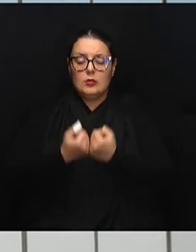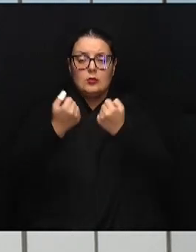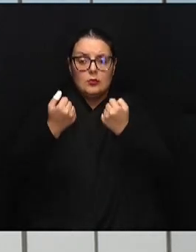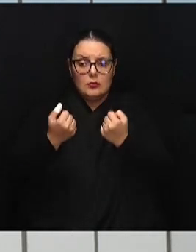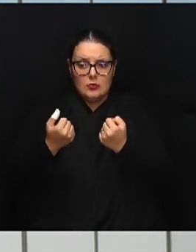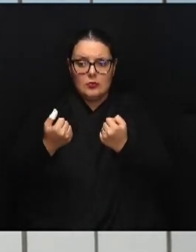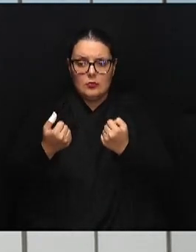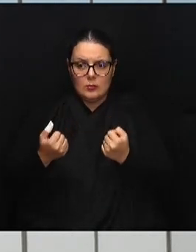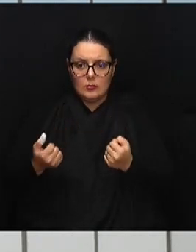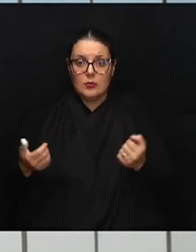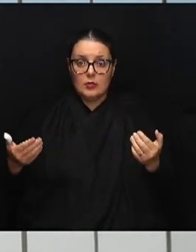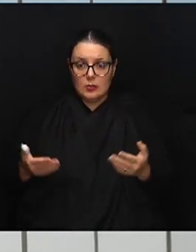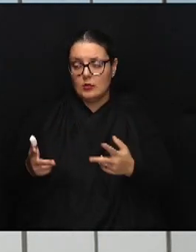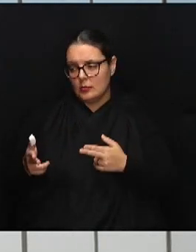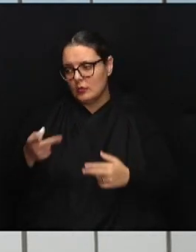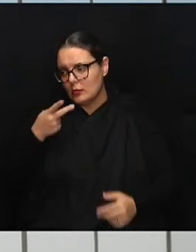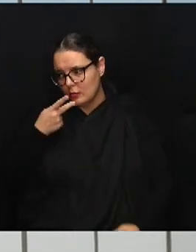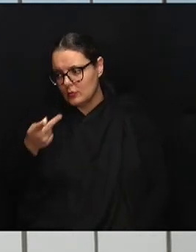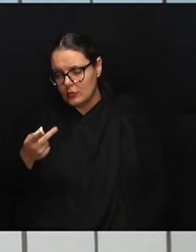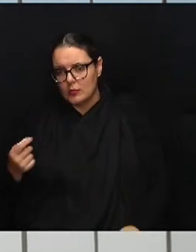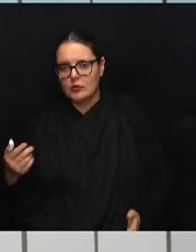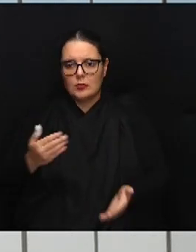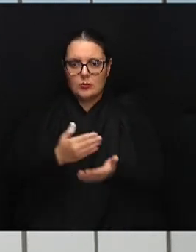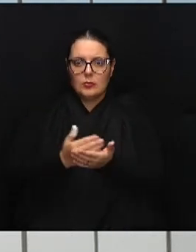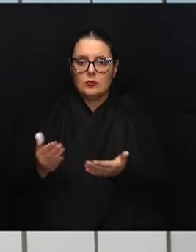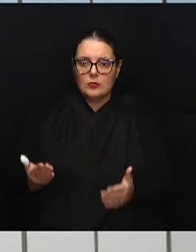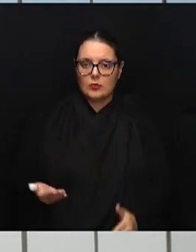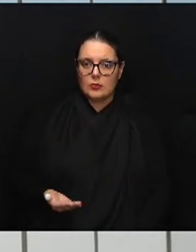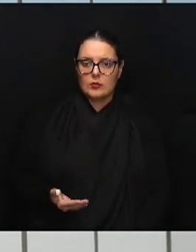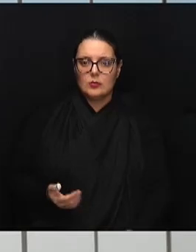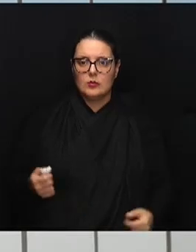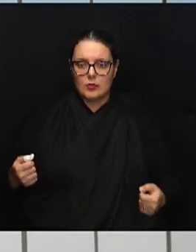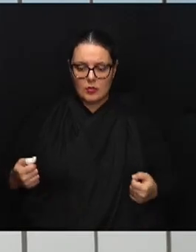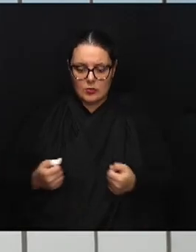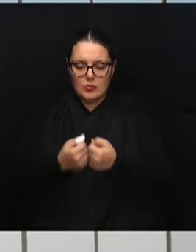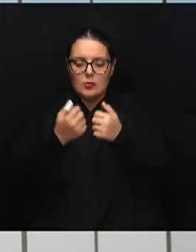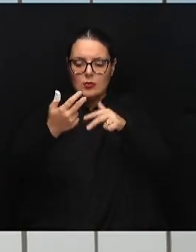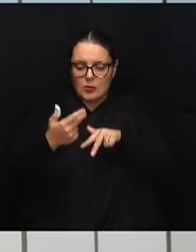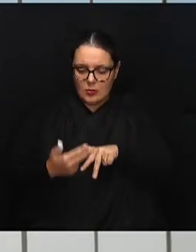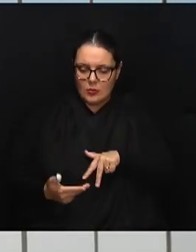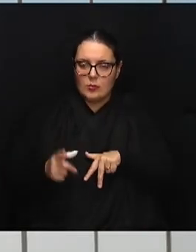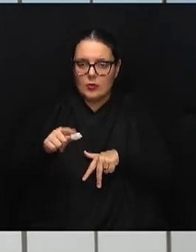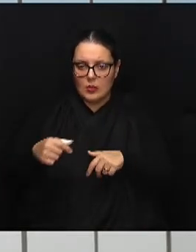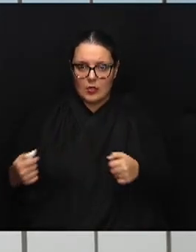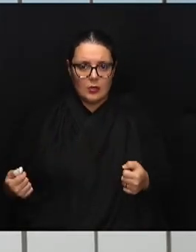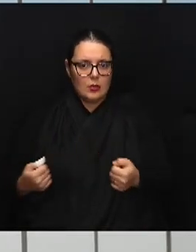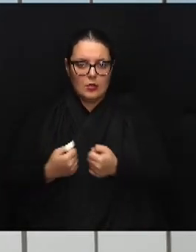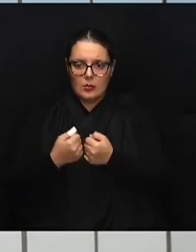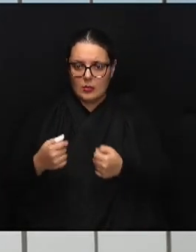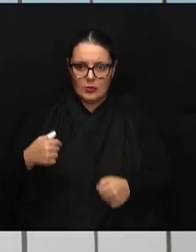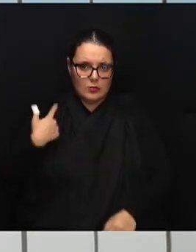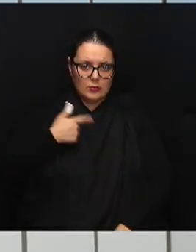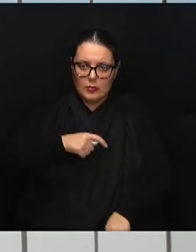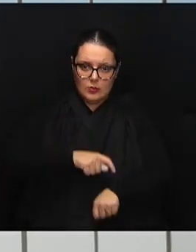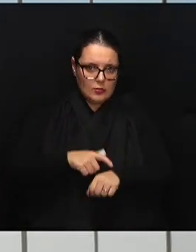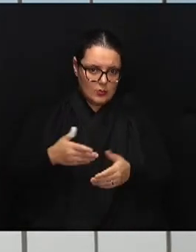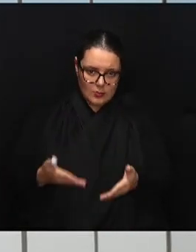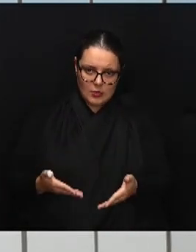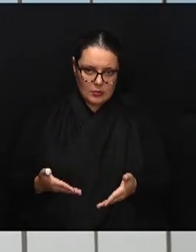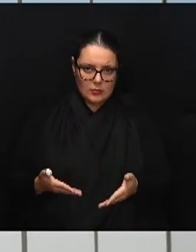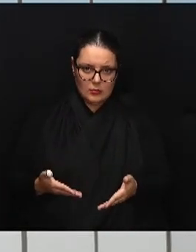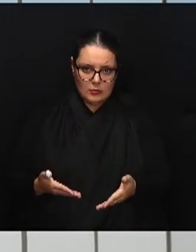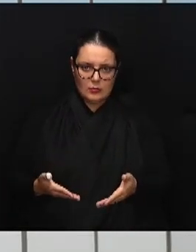muito atual, como você perguntou no começo, né? O conflito de gênero é um conflito da nossa época. E isso está